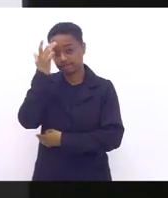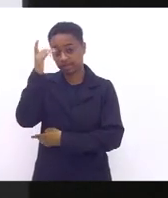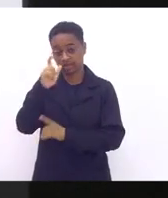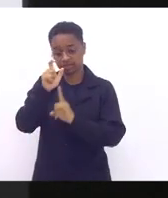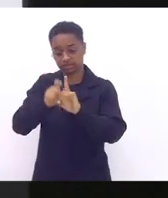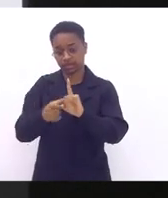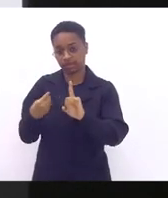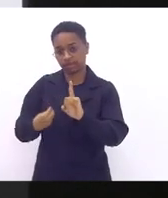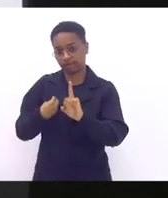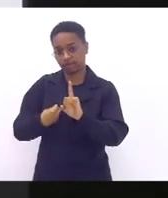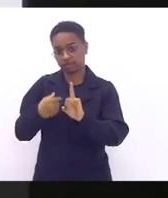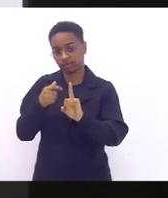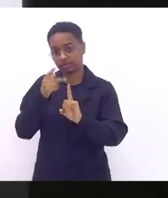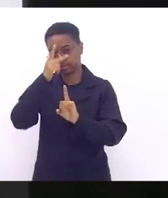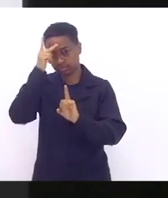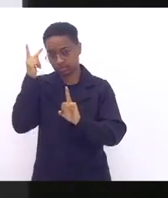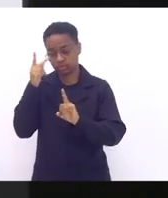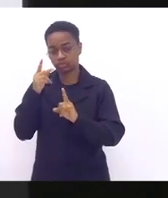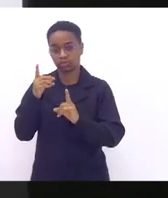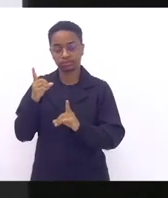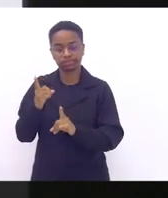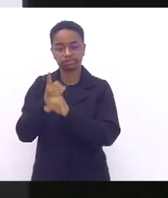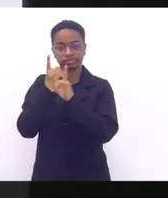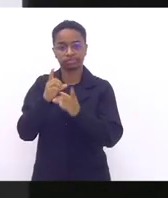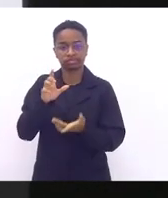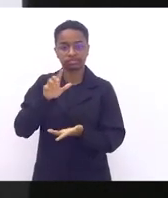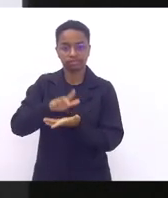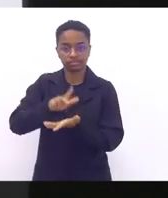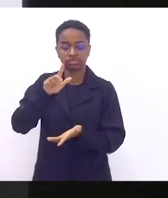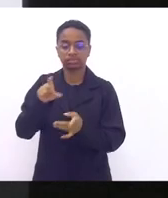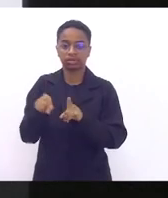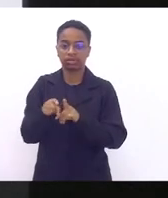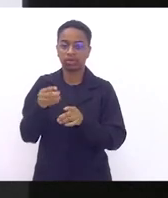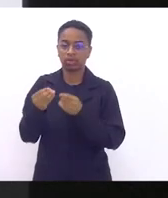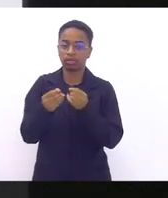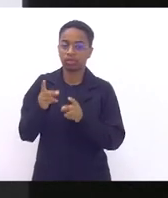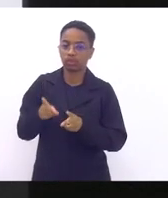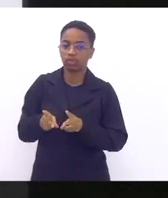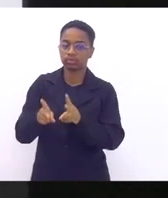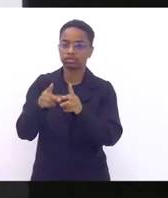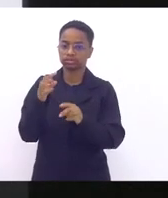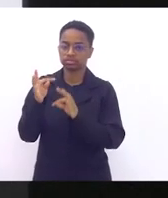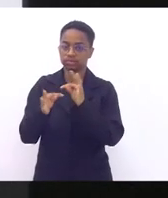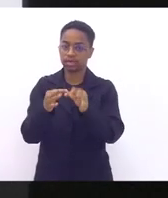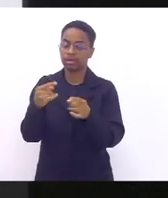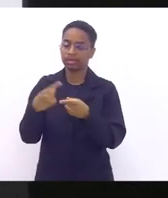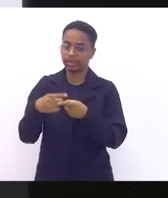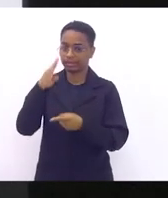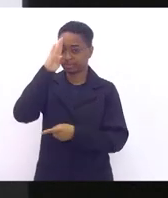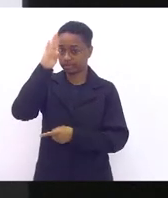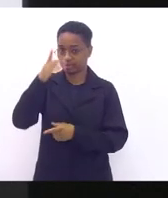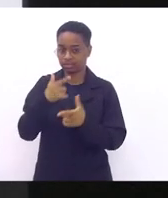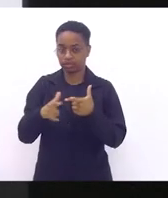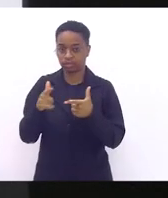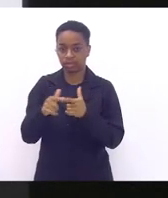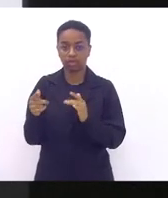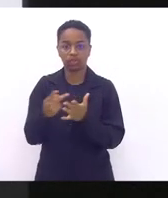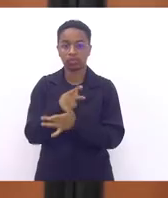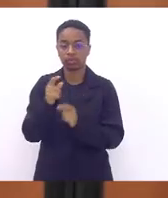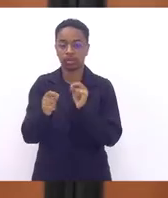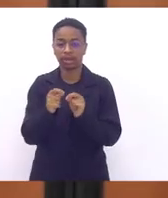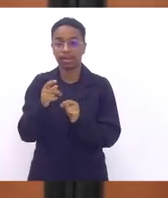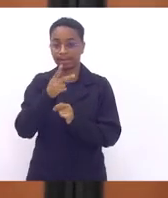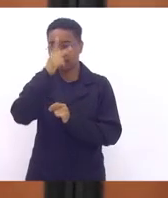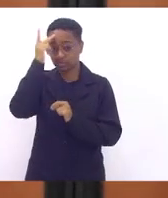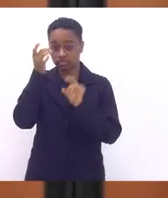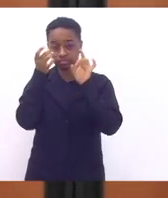a busca dessas pessoas, o diagnóstico, como a continuidade dessas pessoas em tratamento, porque esse é um grande problema que a gente enfrenta, é o problema da